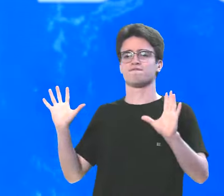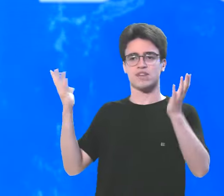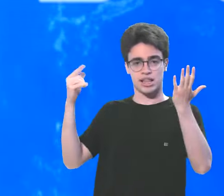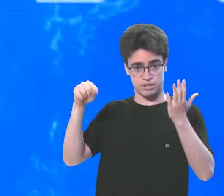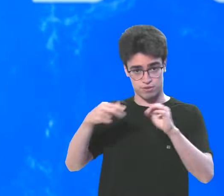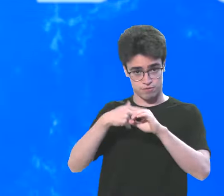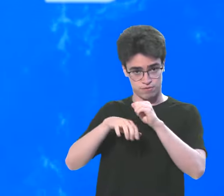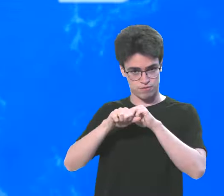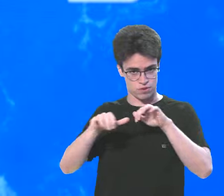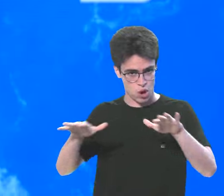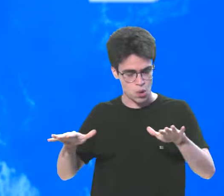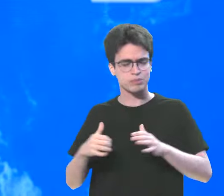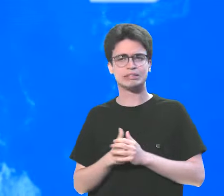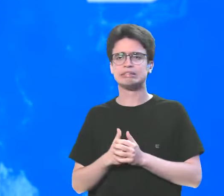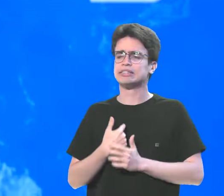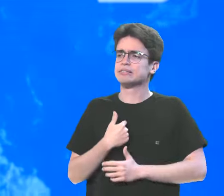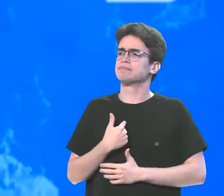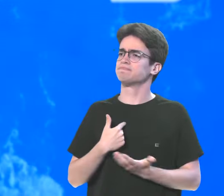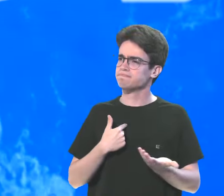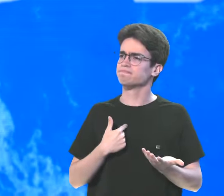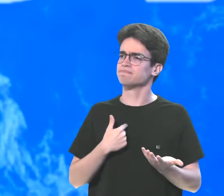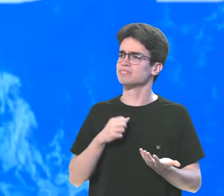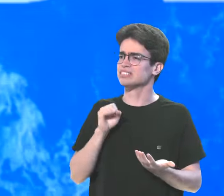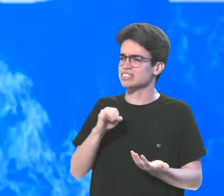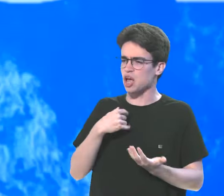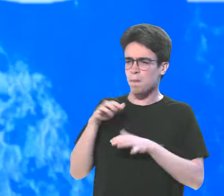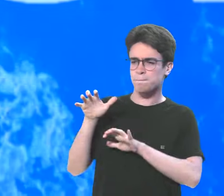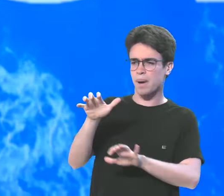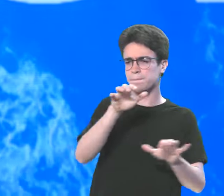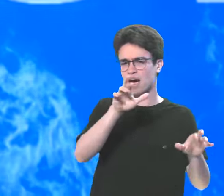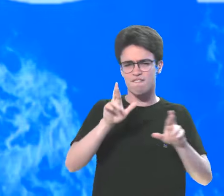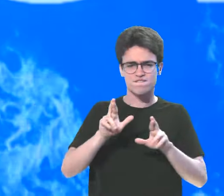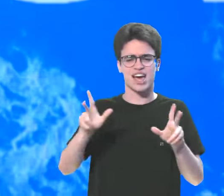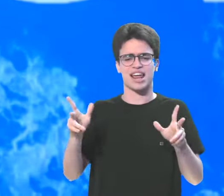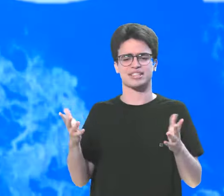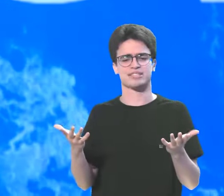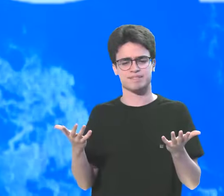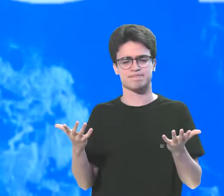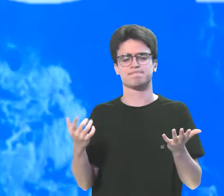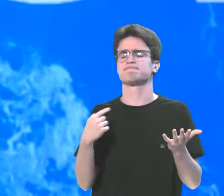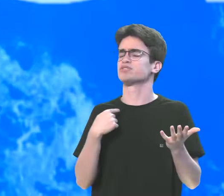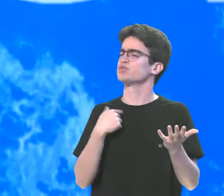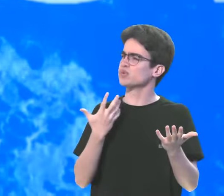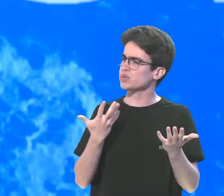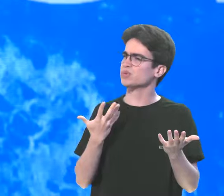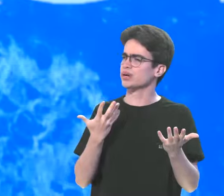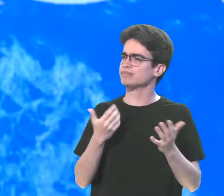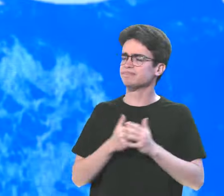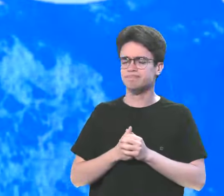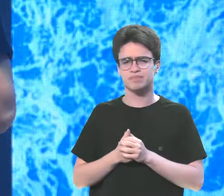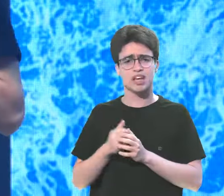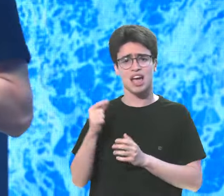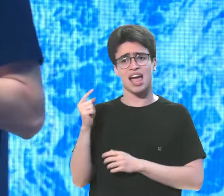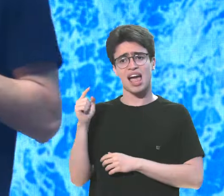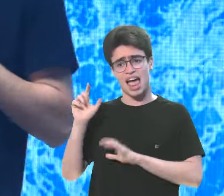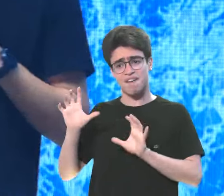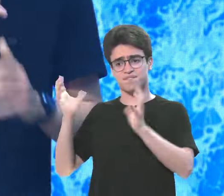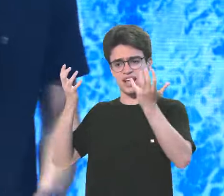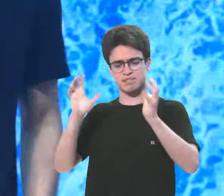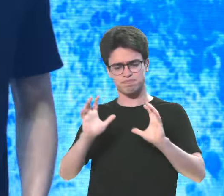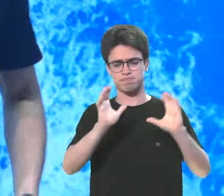Flow e eu fiquei Será que eu fiz a diferença esse ano e eu comecei a olhar para para cada